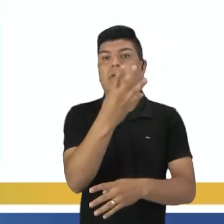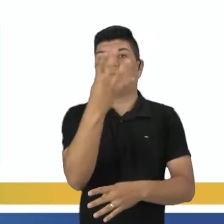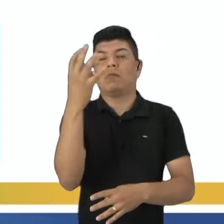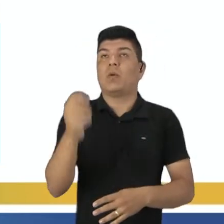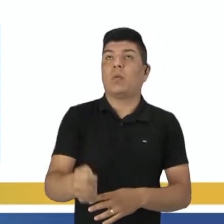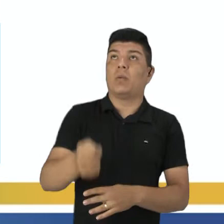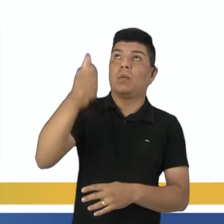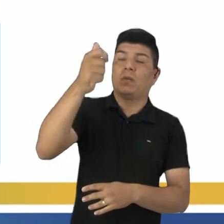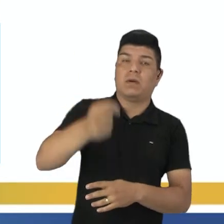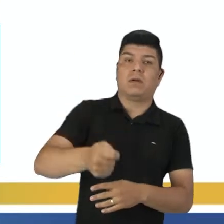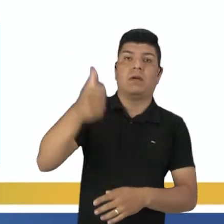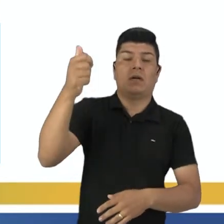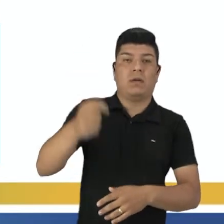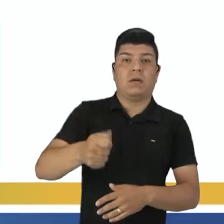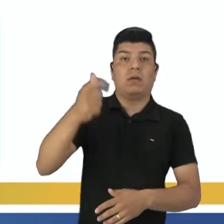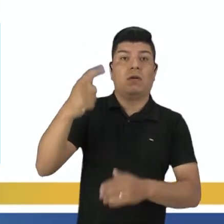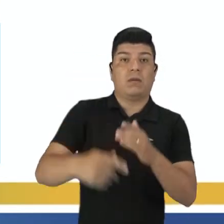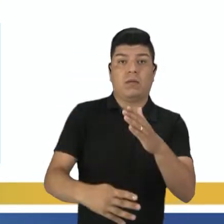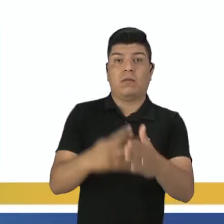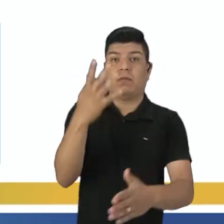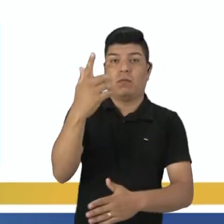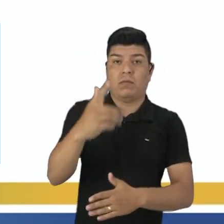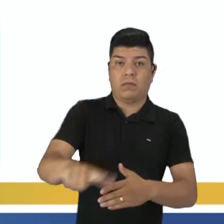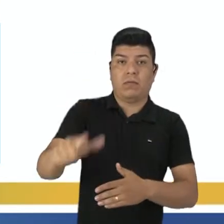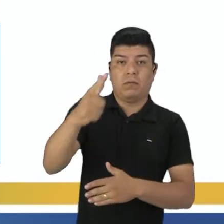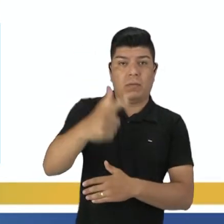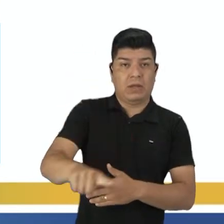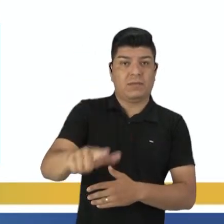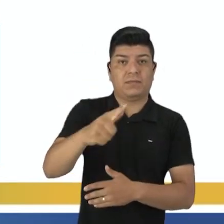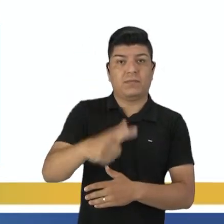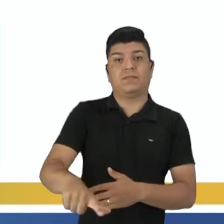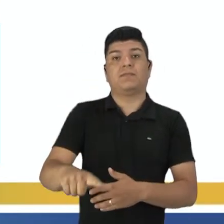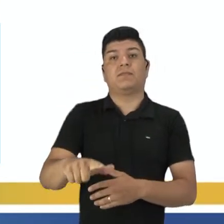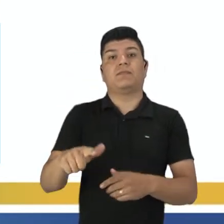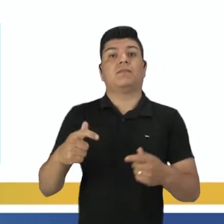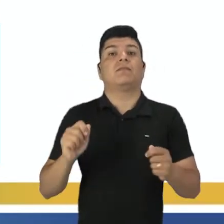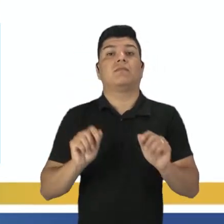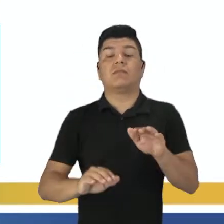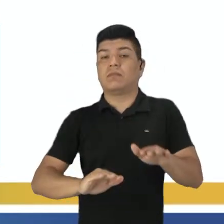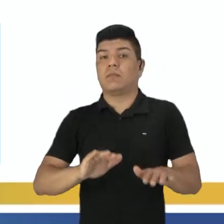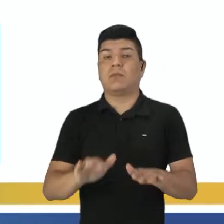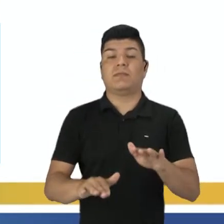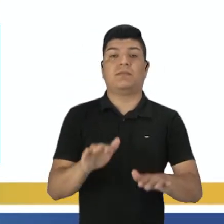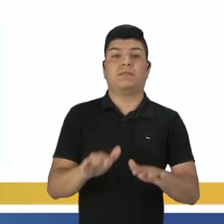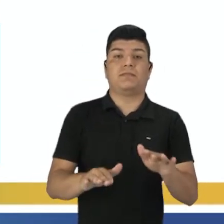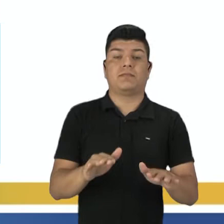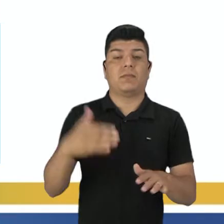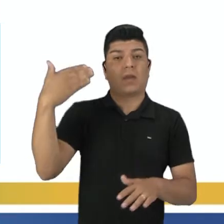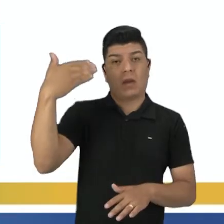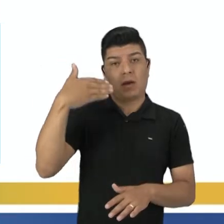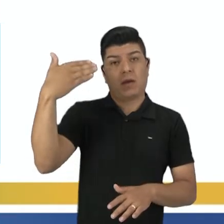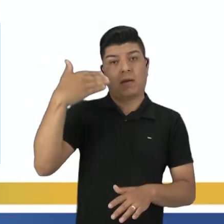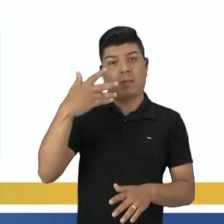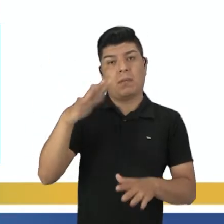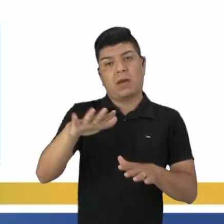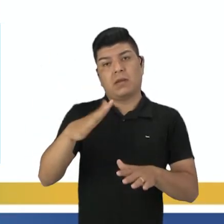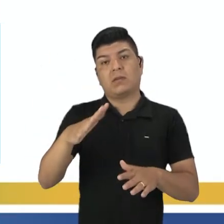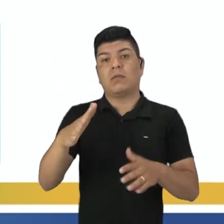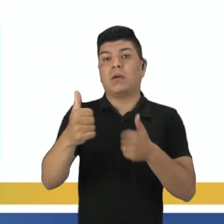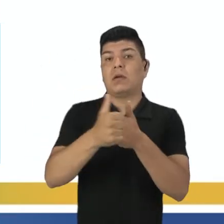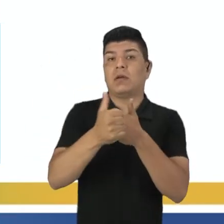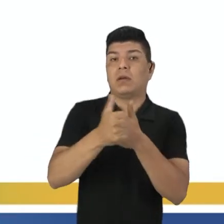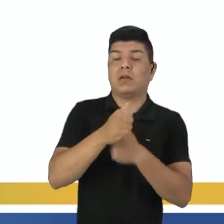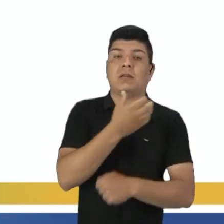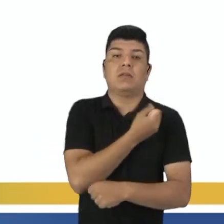lançamentos, a quantidade de vezes que ele é repetido, a tendência é que a frequência relativa, né, se aproxime bastante do